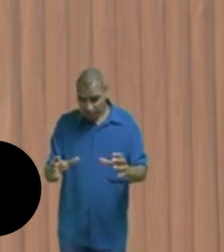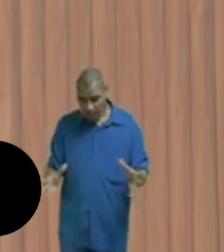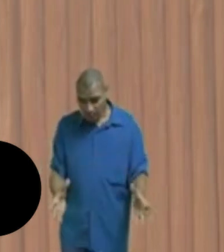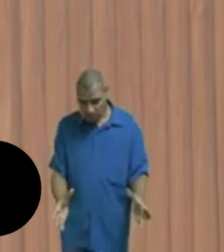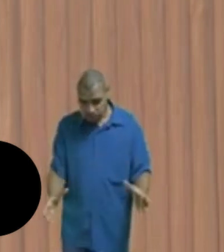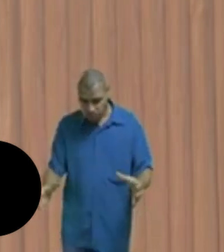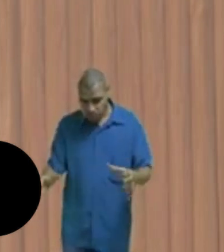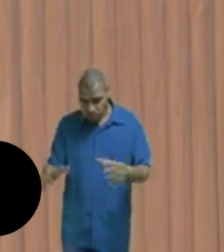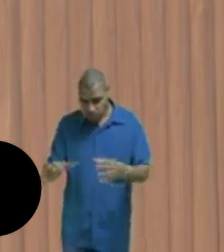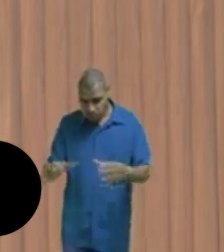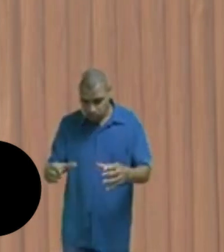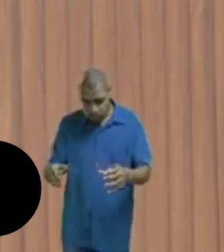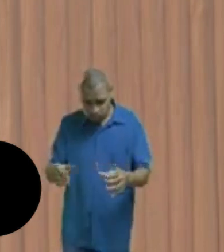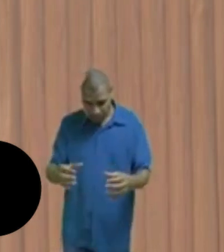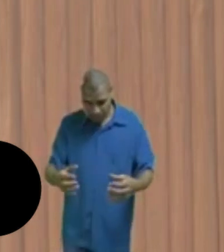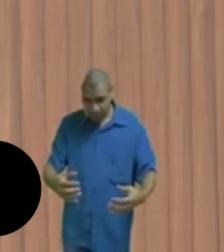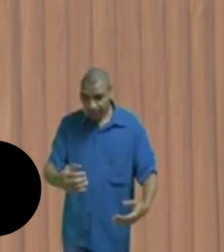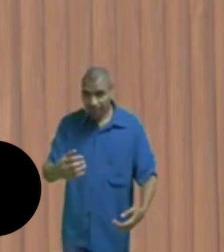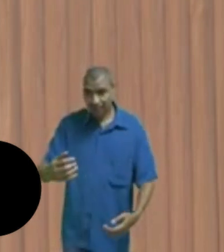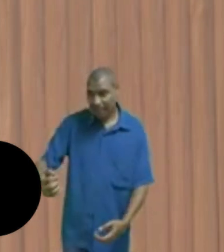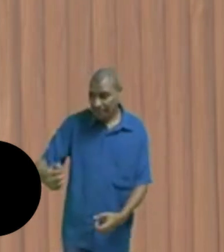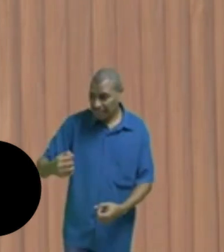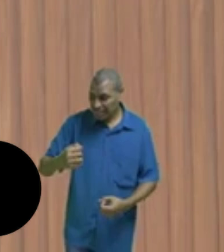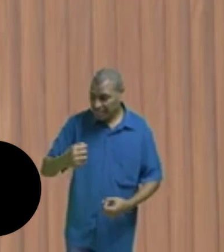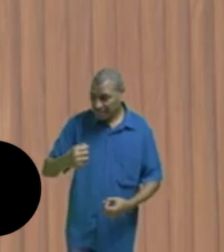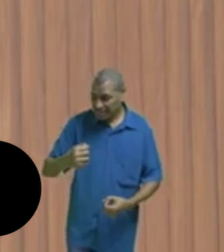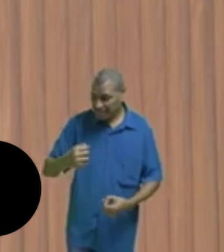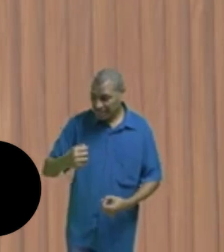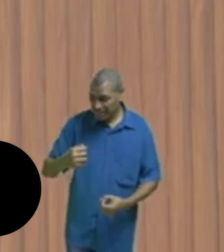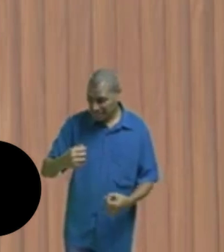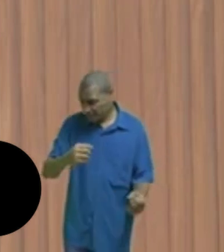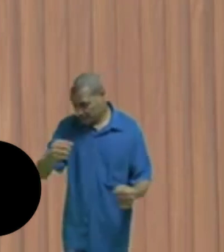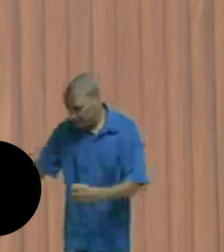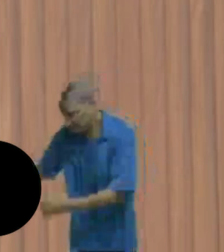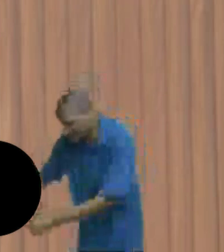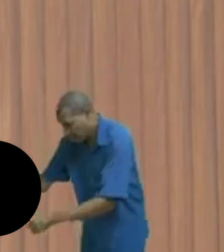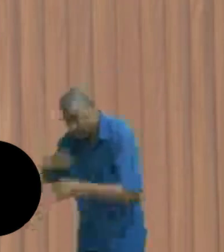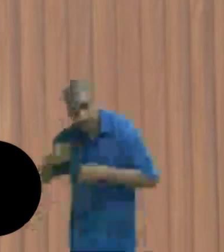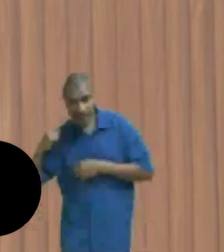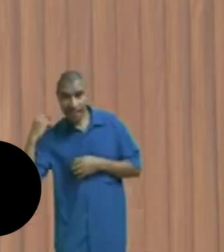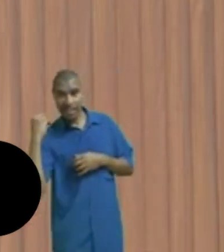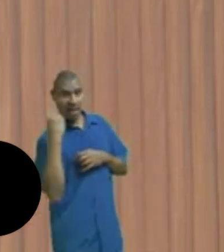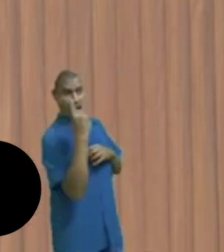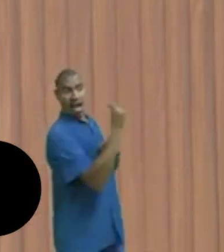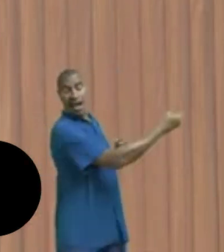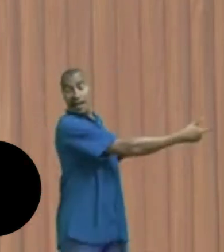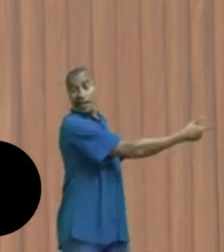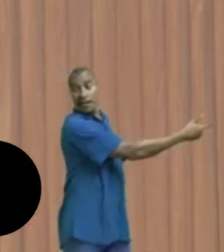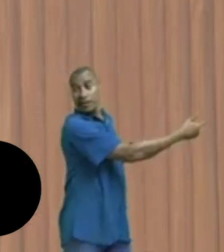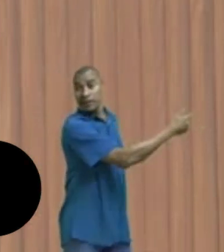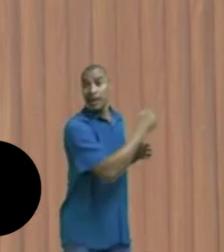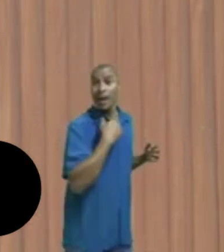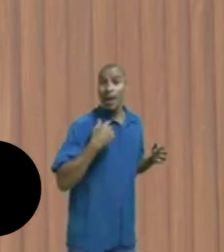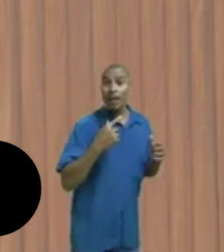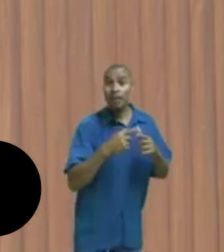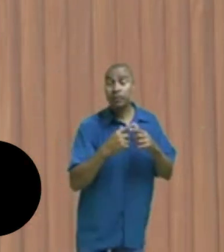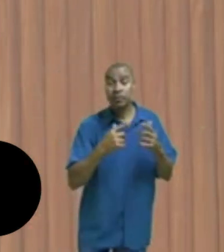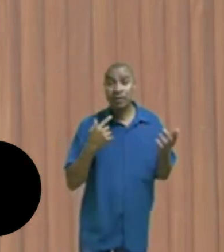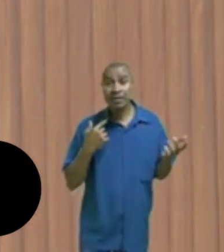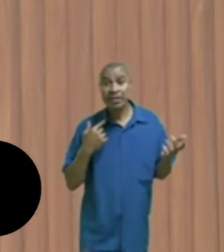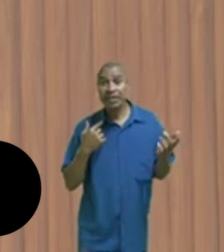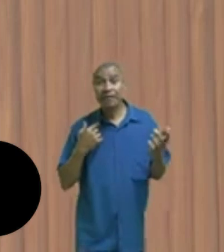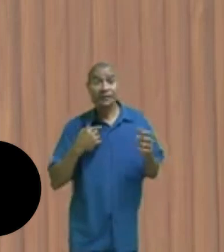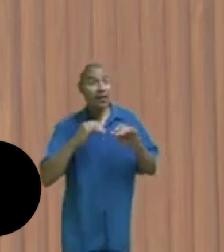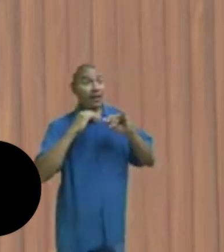todo mundo o que tinha acontecido com ela. Por quê? Quem se encontra com Cristo,